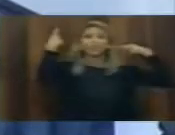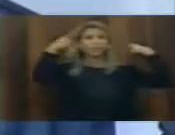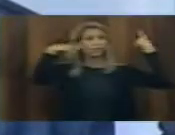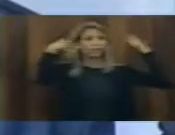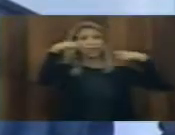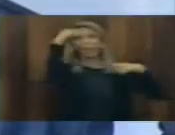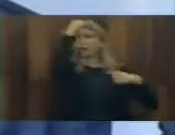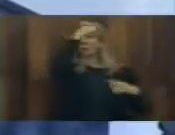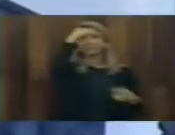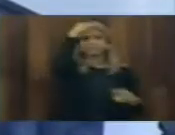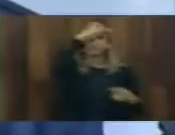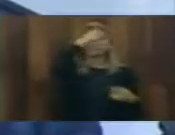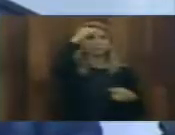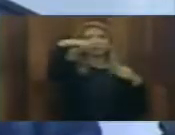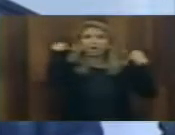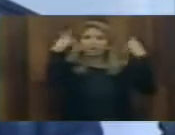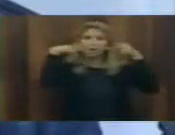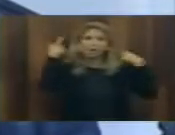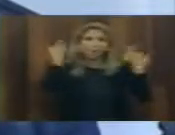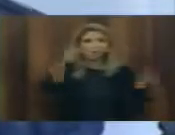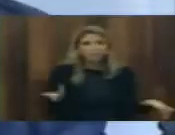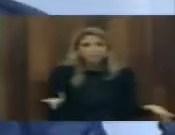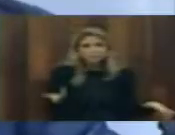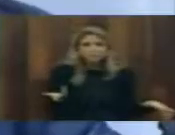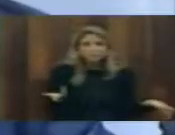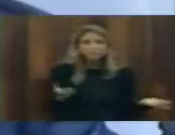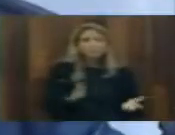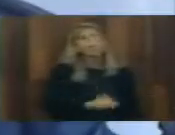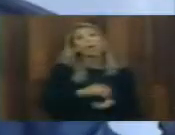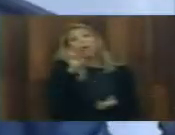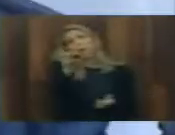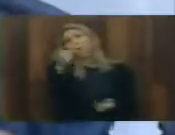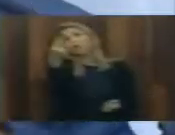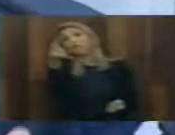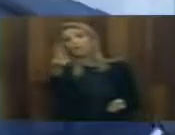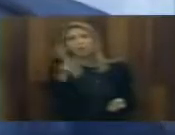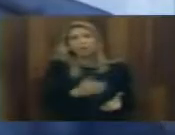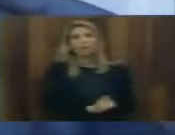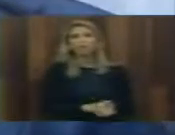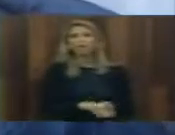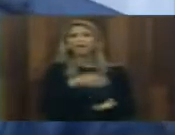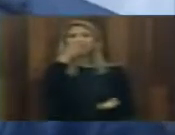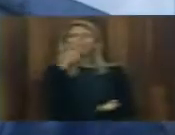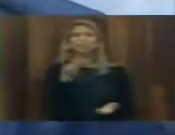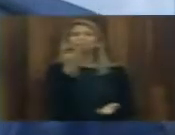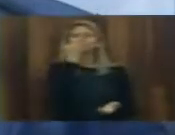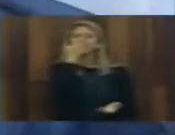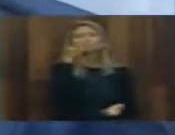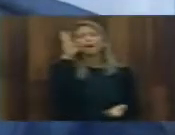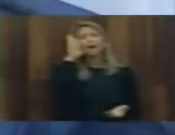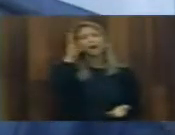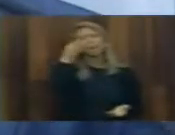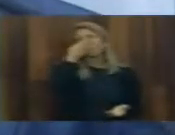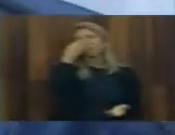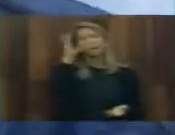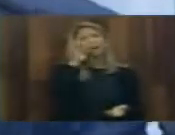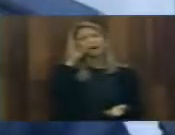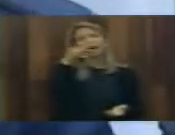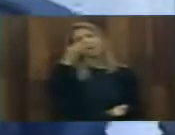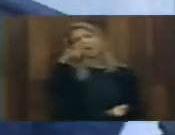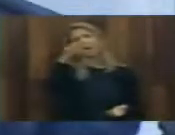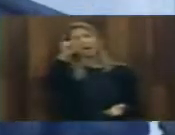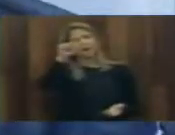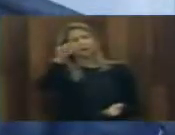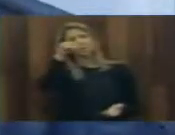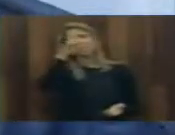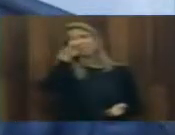médico e louco, todos nós temos um pouco, mas eu acho que ele tem mais do que a gente, ou é cara de pau e falta de caráter mesmo. Porque se assina